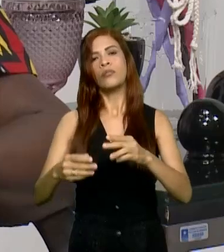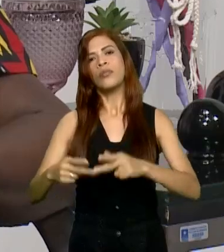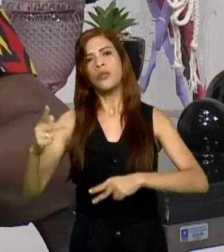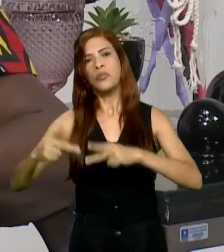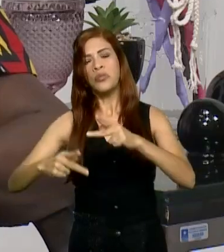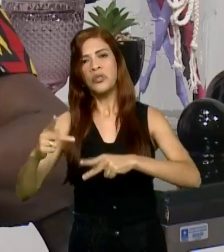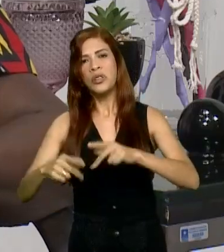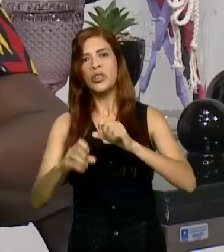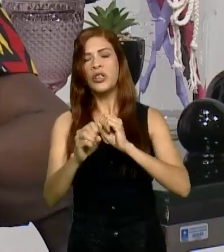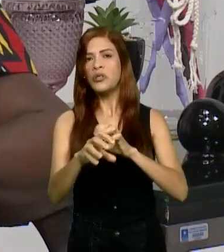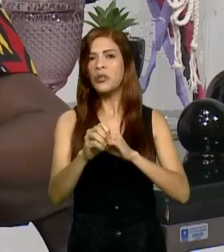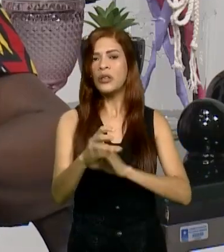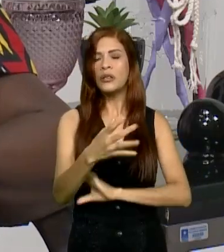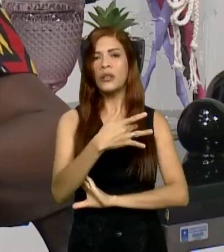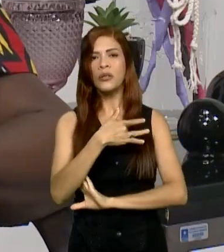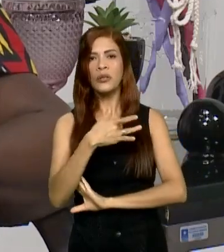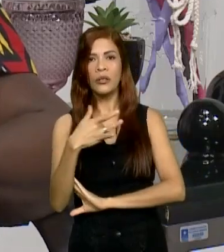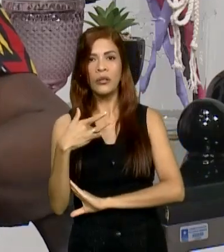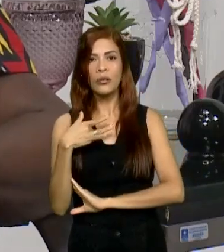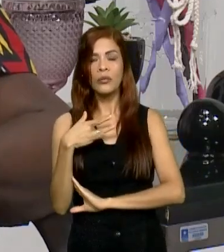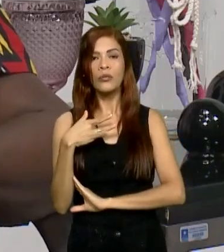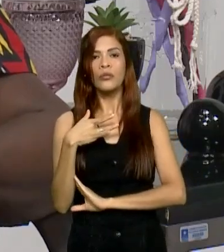na saúde,